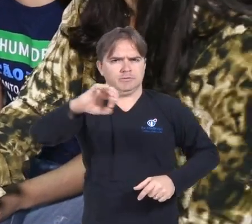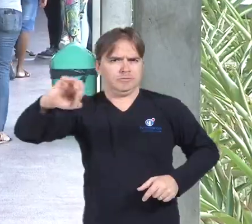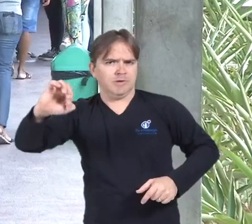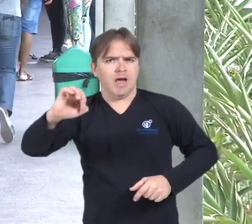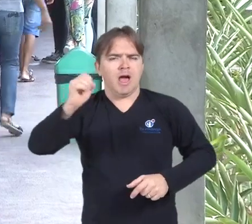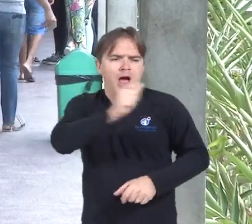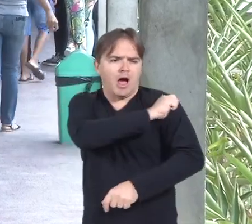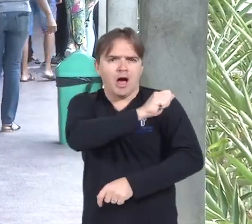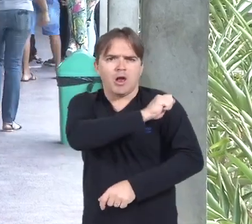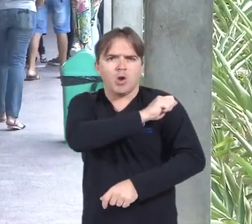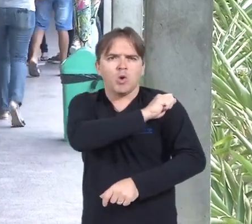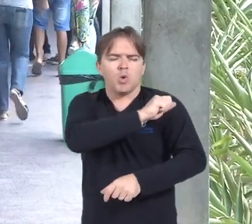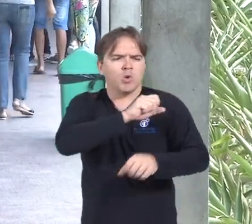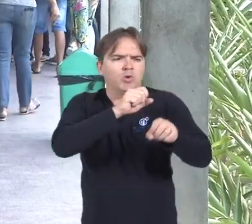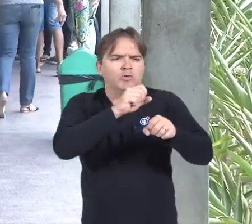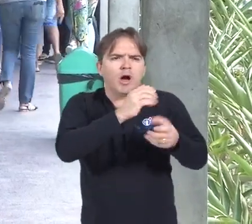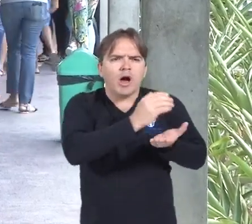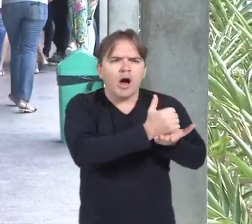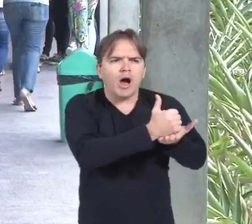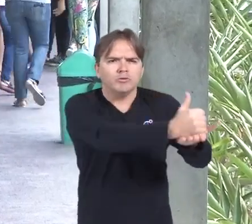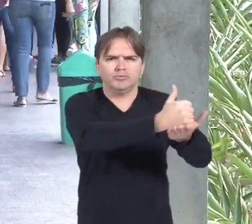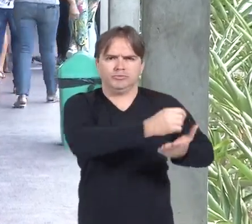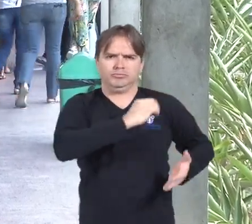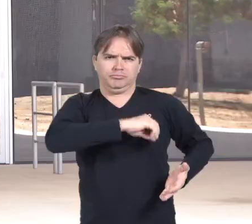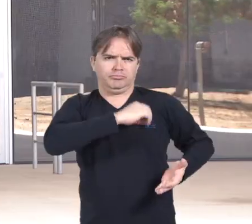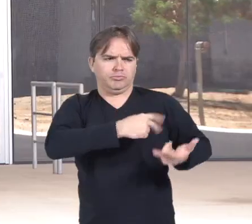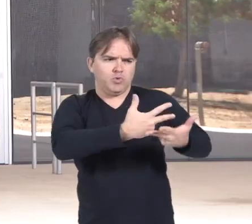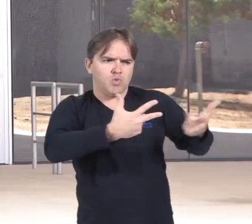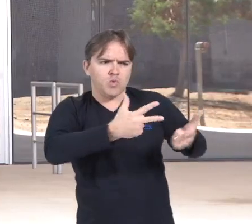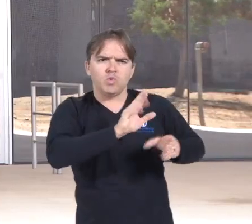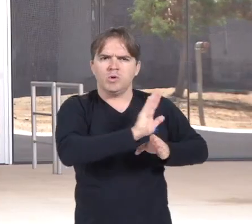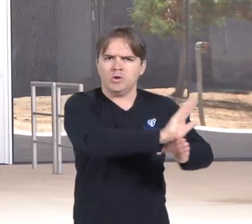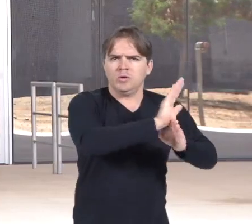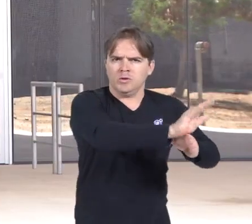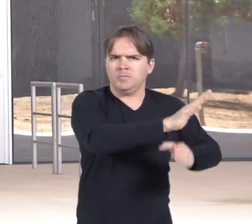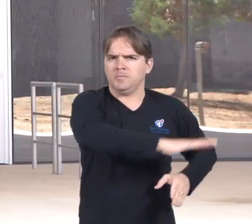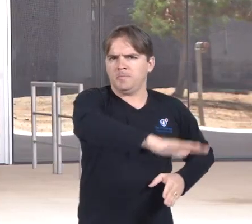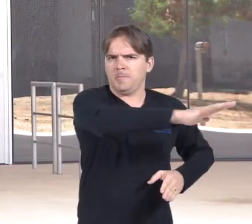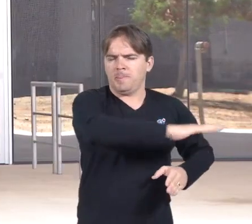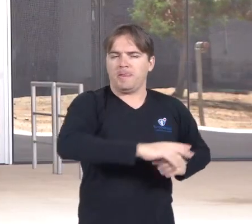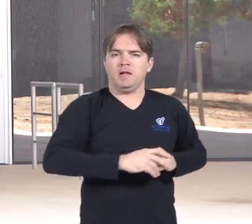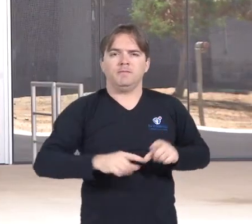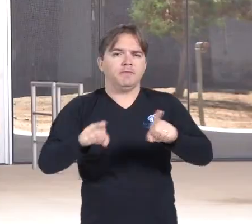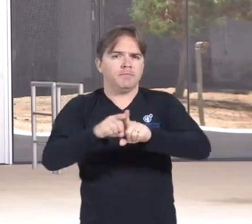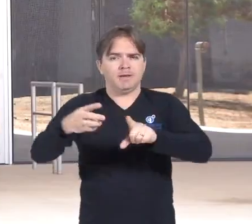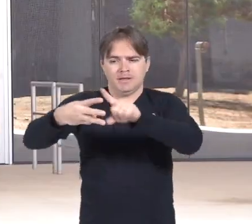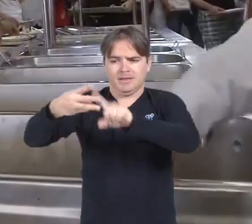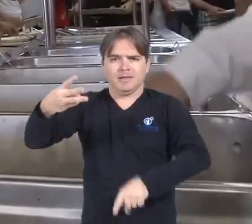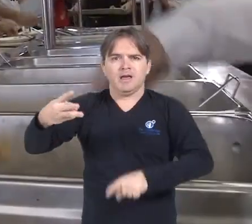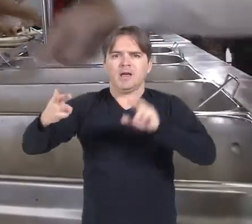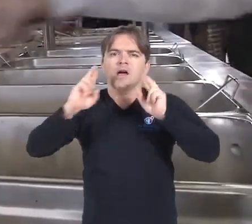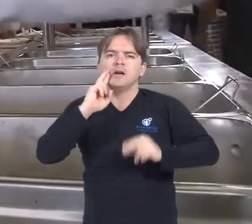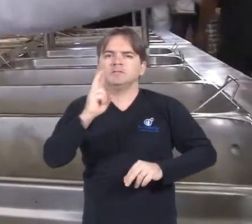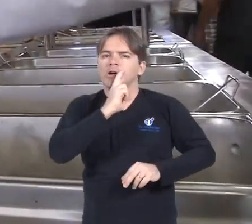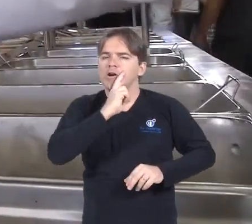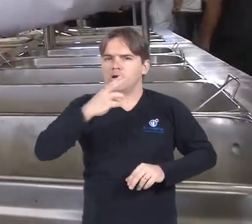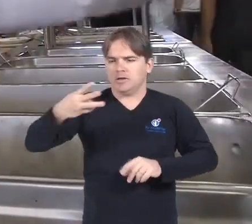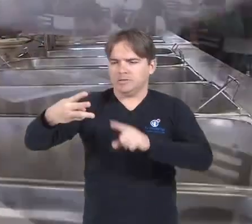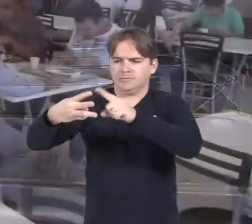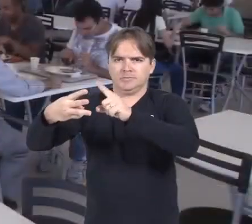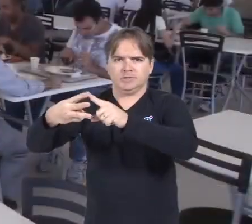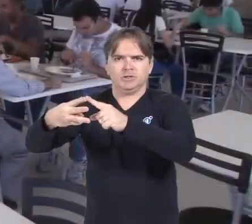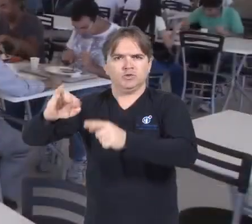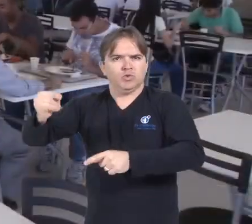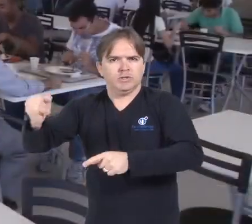sendo beneficiados com bolsas de assistência estudantil. Há 3 restaurantes universitários nos campi Juazeiro, Sede